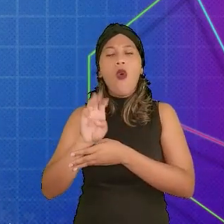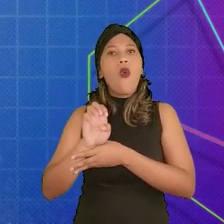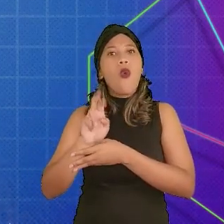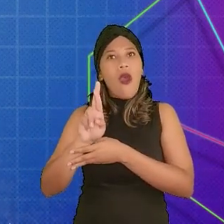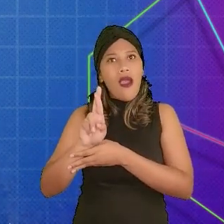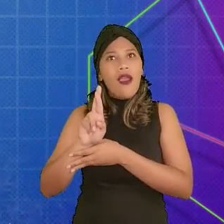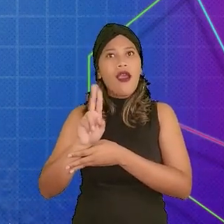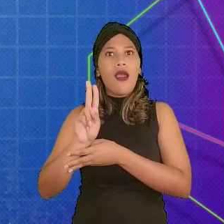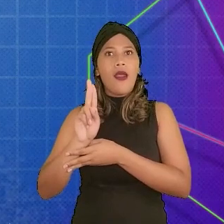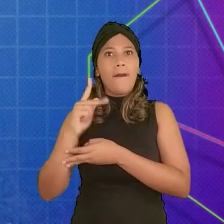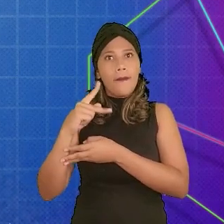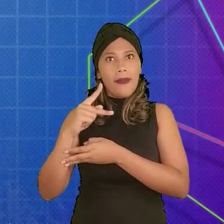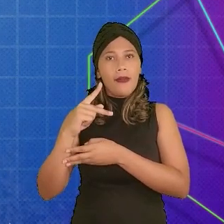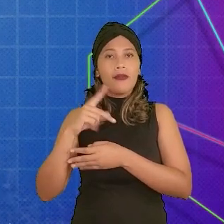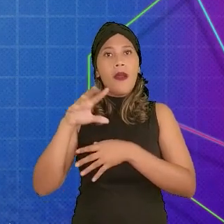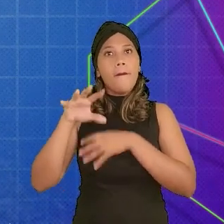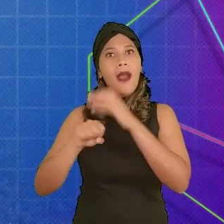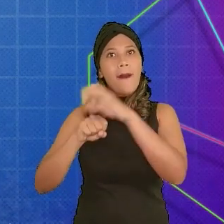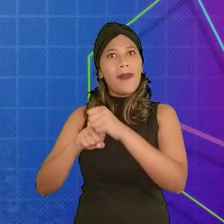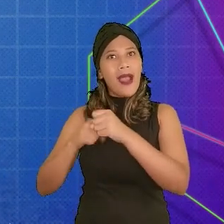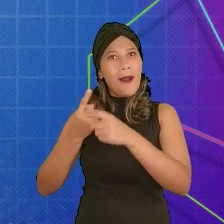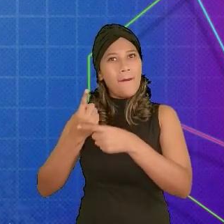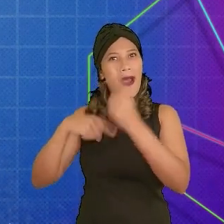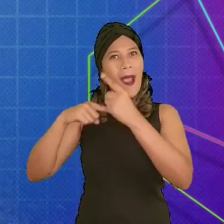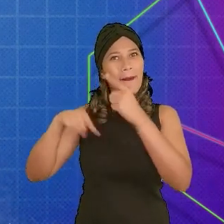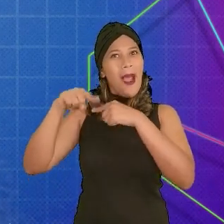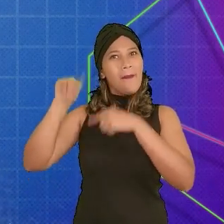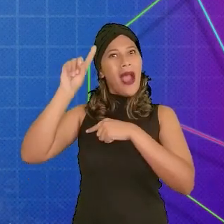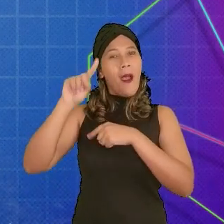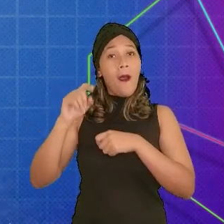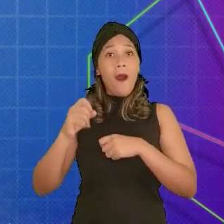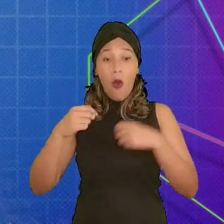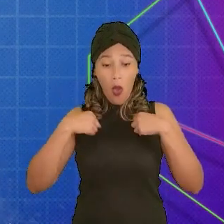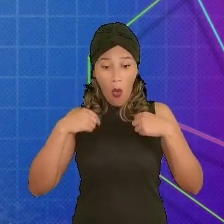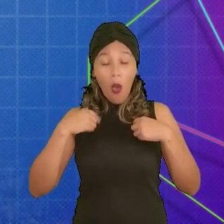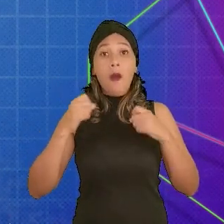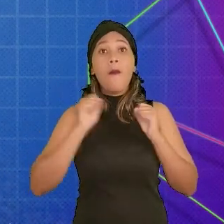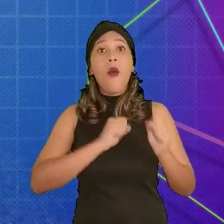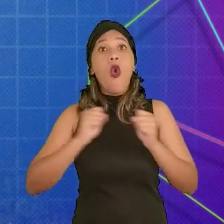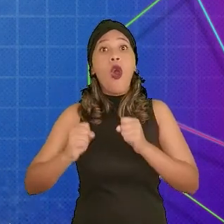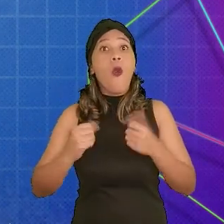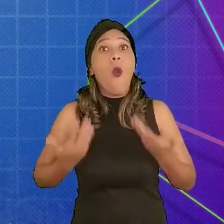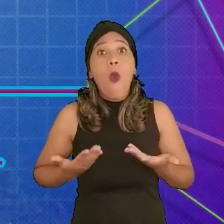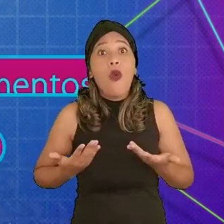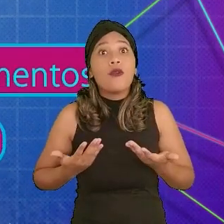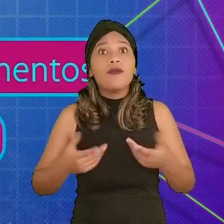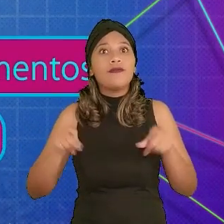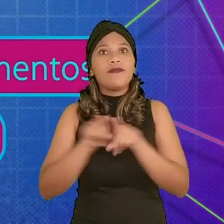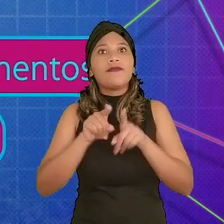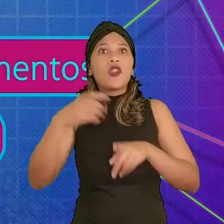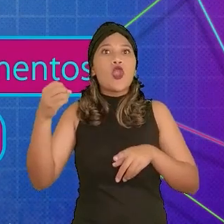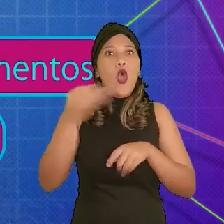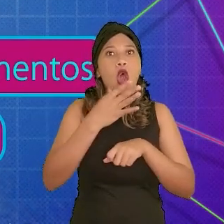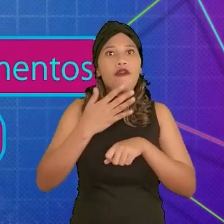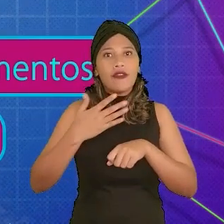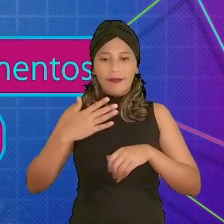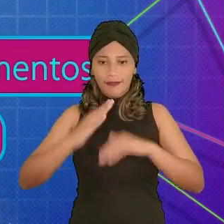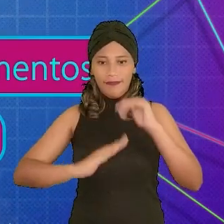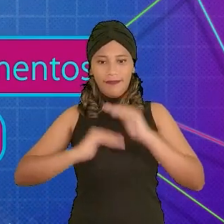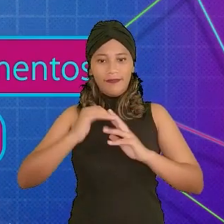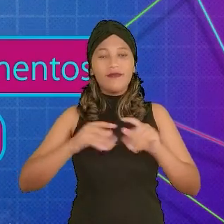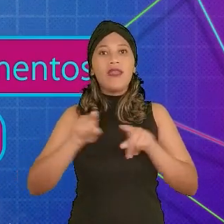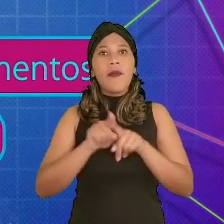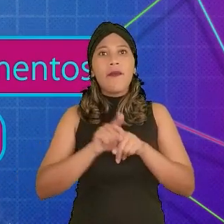Aumento de poder. Encontradas no nível ambiente. Quais poderes tem para o jogador? Novas habilidades, armas